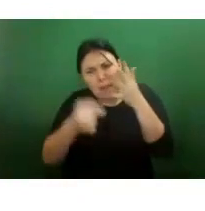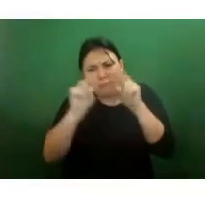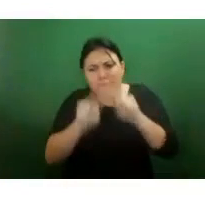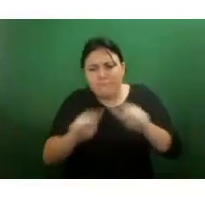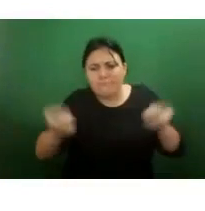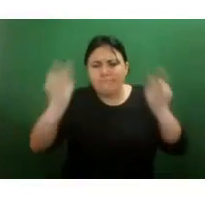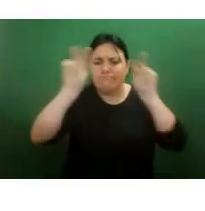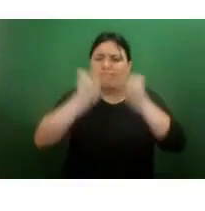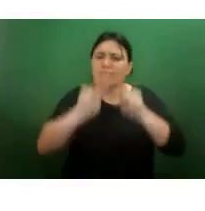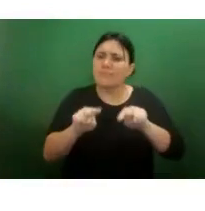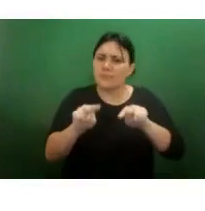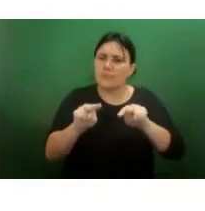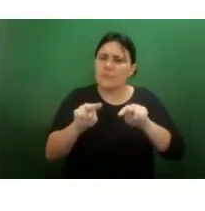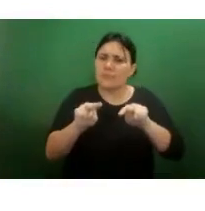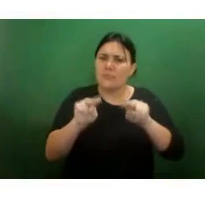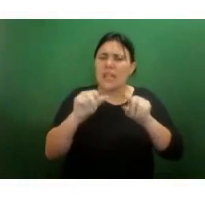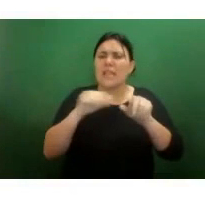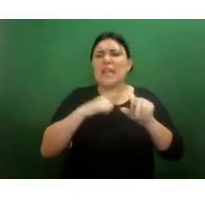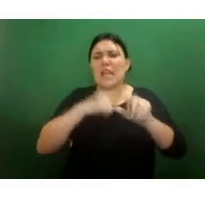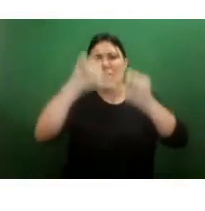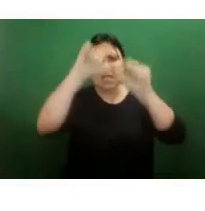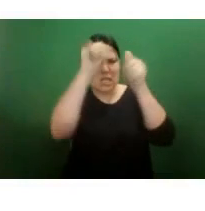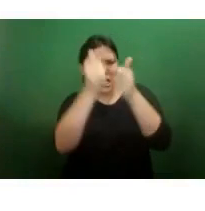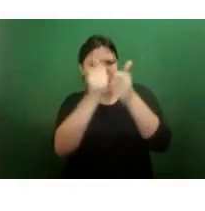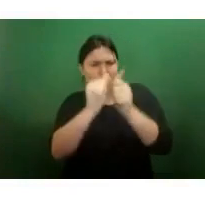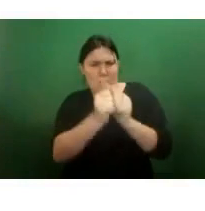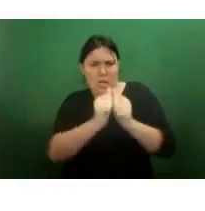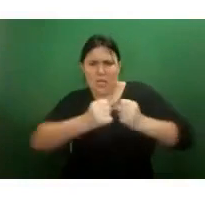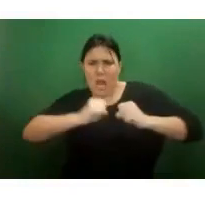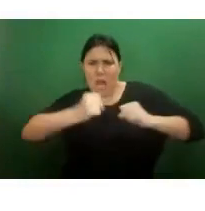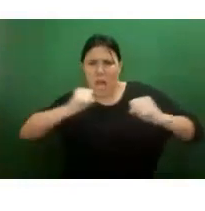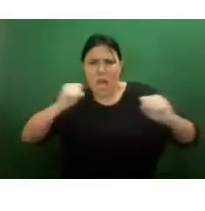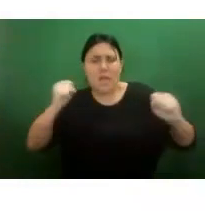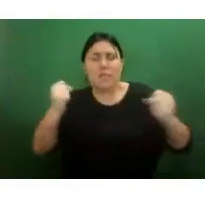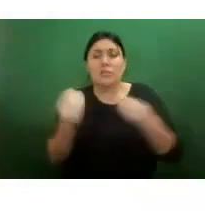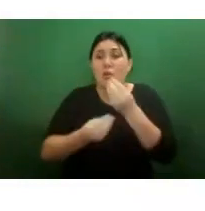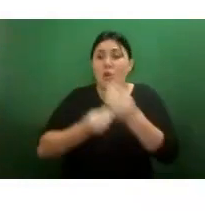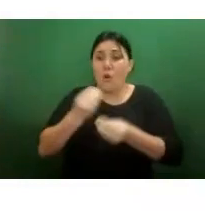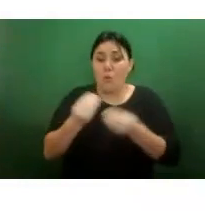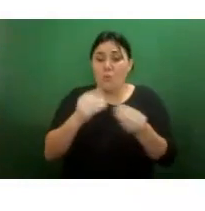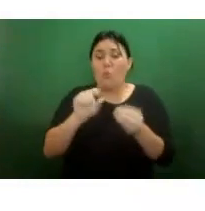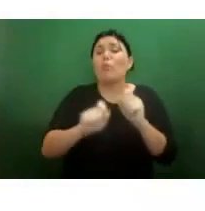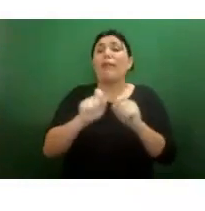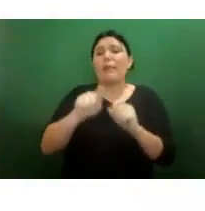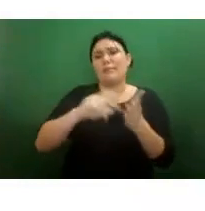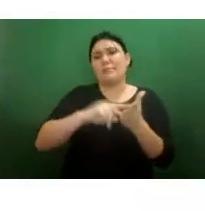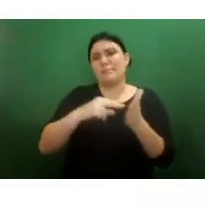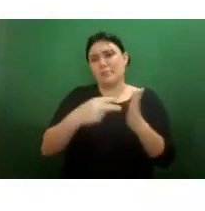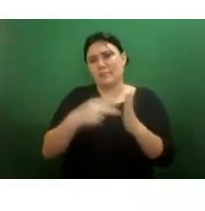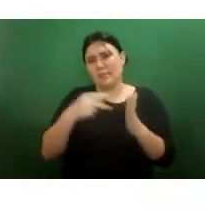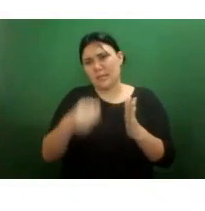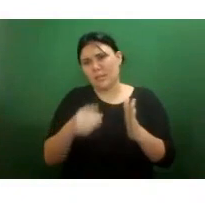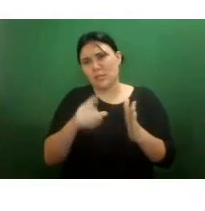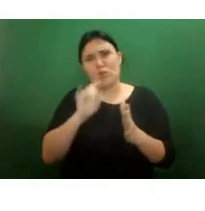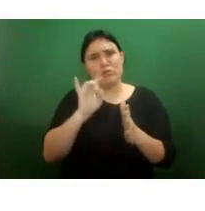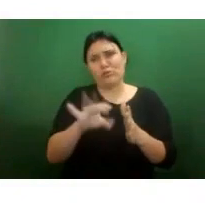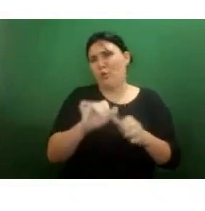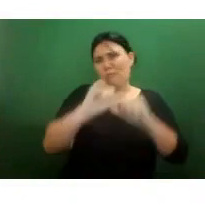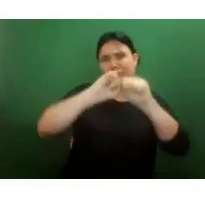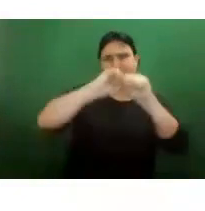tantas esculturas enormes, né? E o que que significa isso? Não é só uma